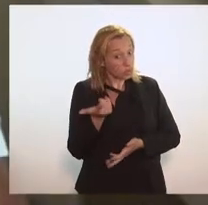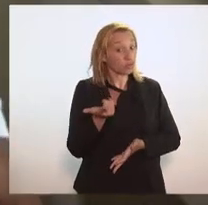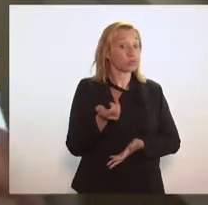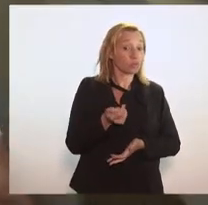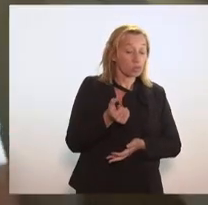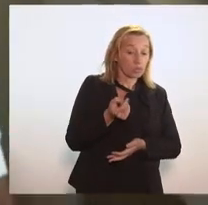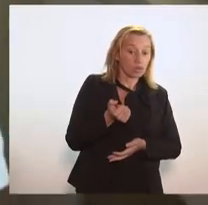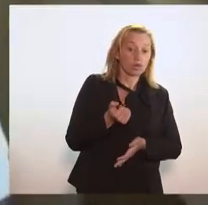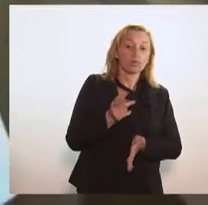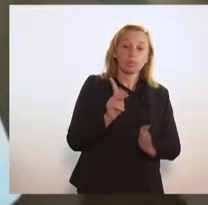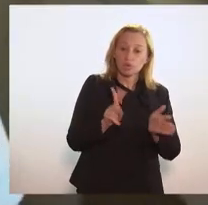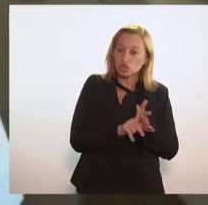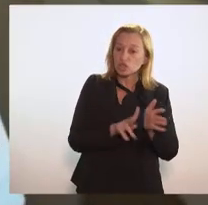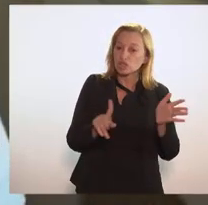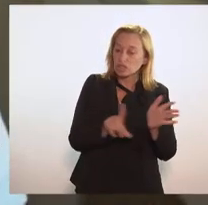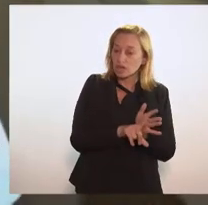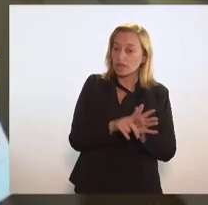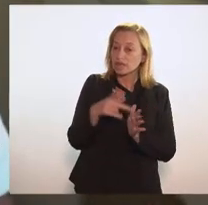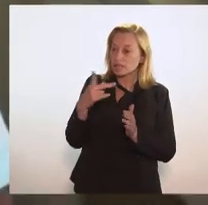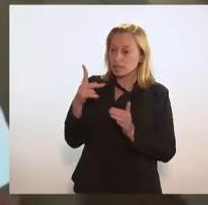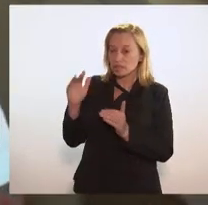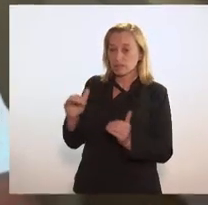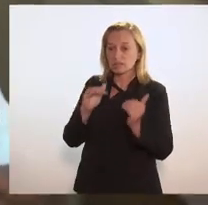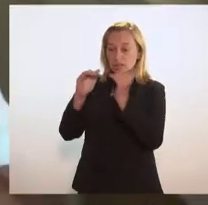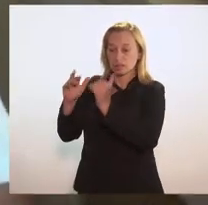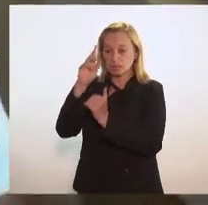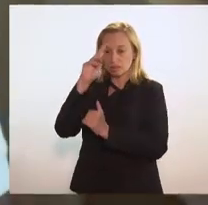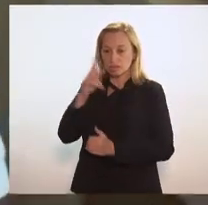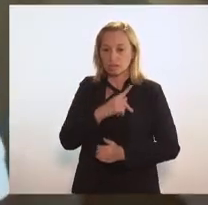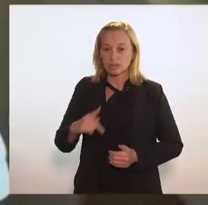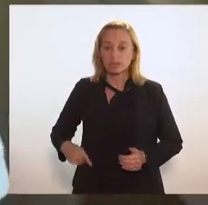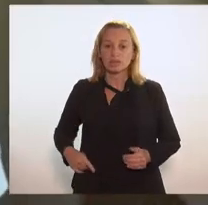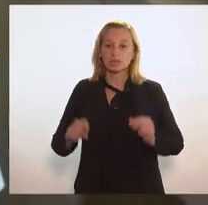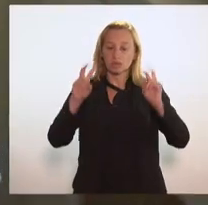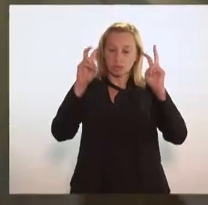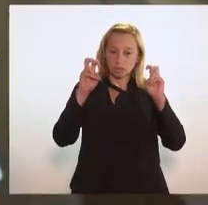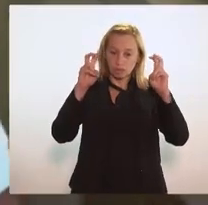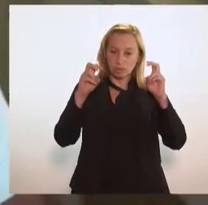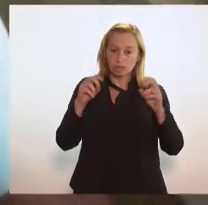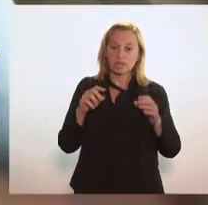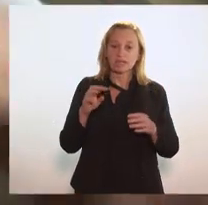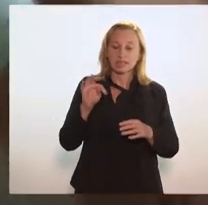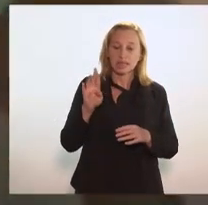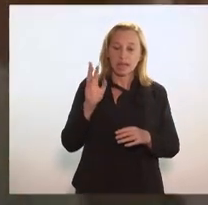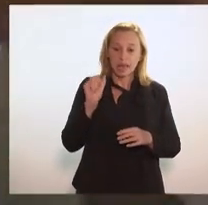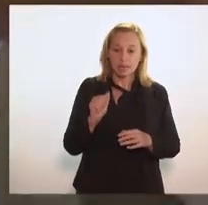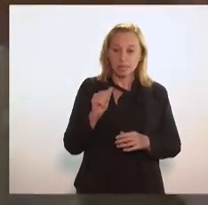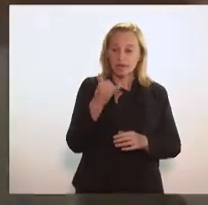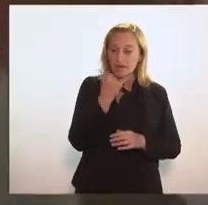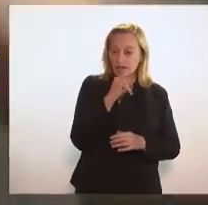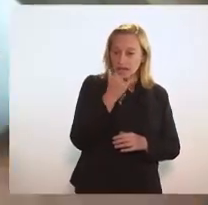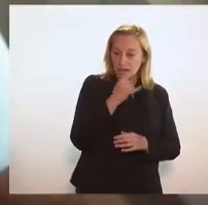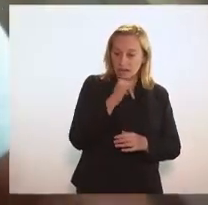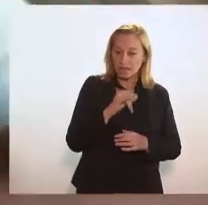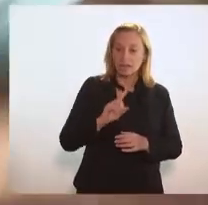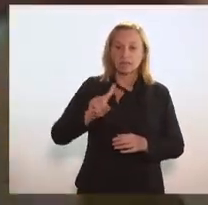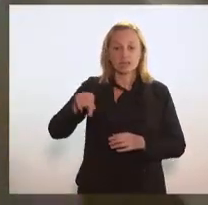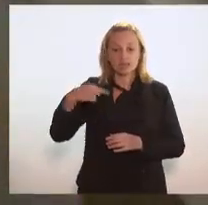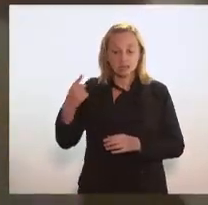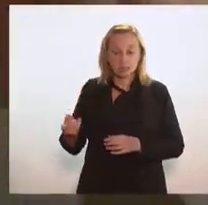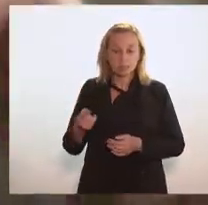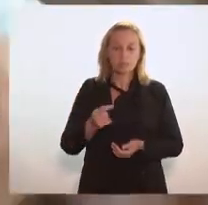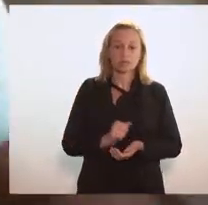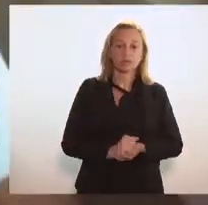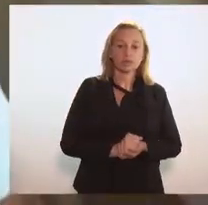ela já de leite a vossa excelência sobre a questão das terras elétricas discussão sobre a questão das